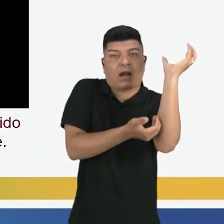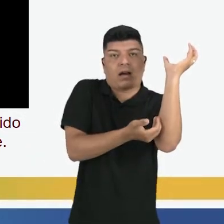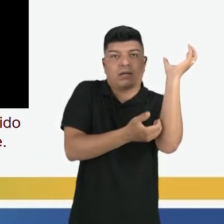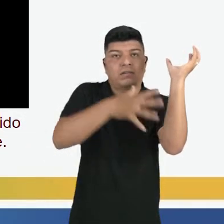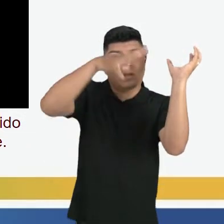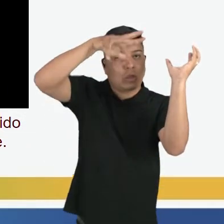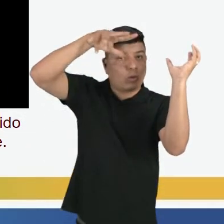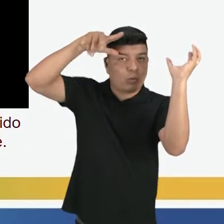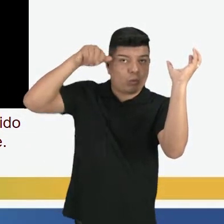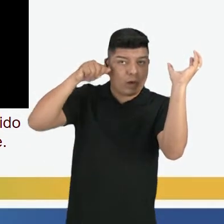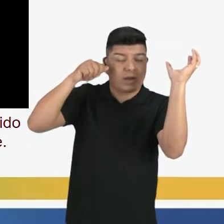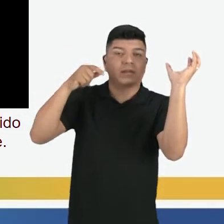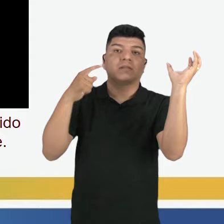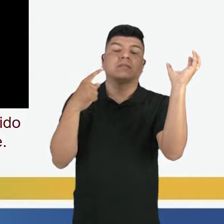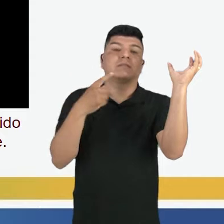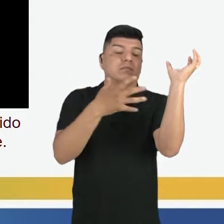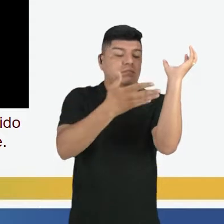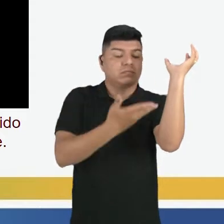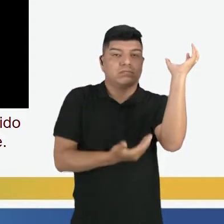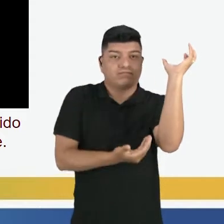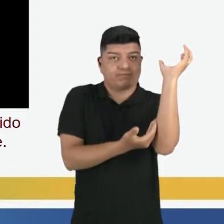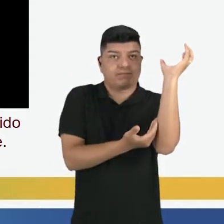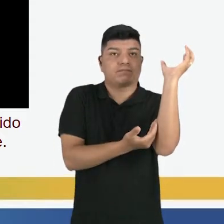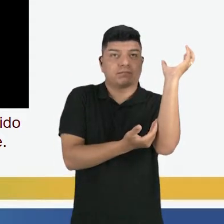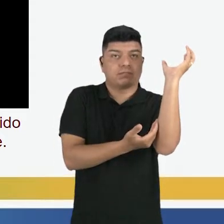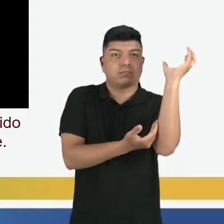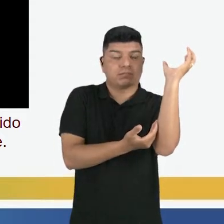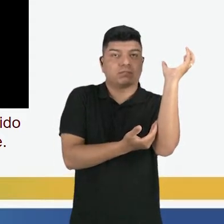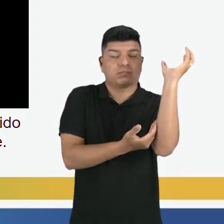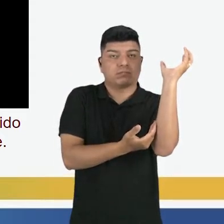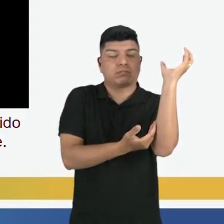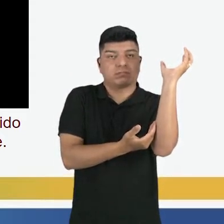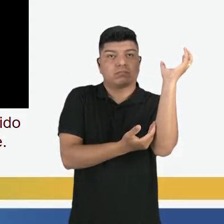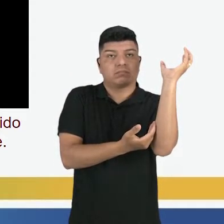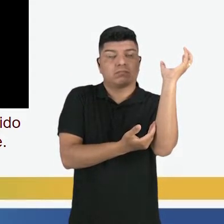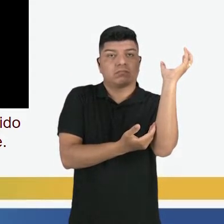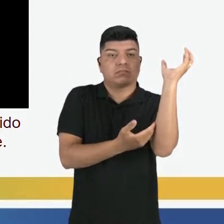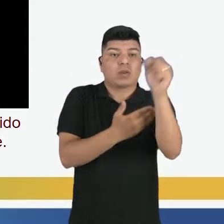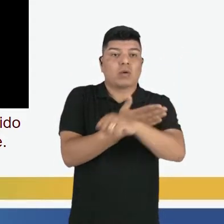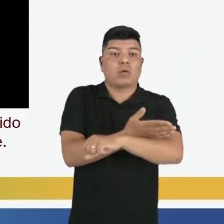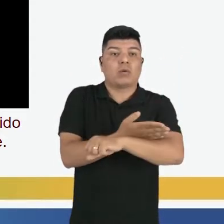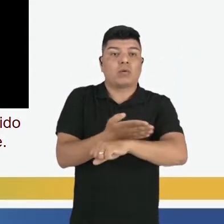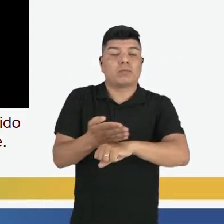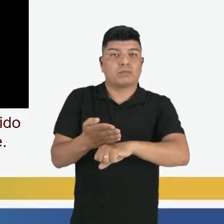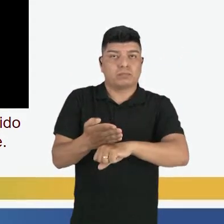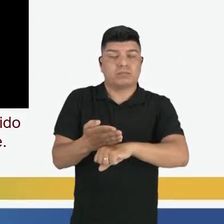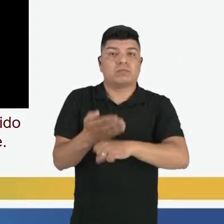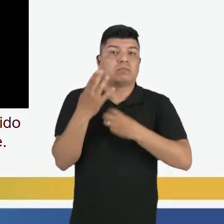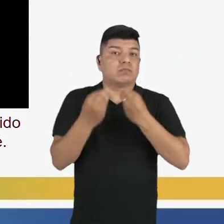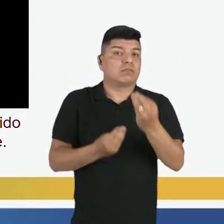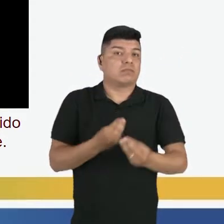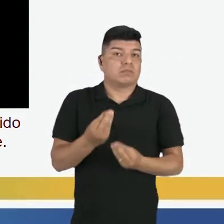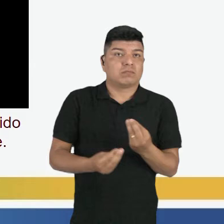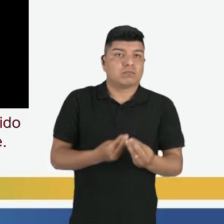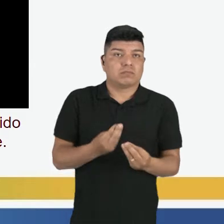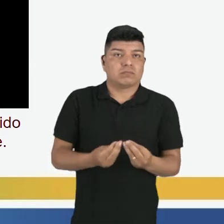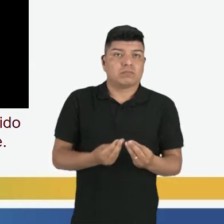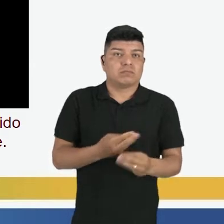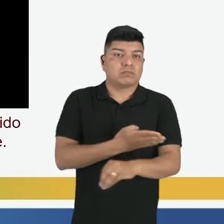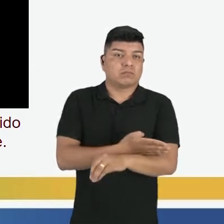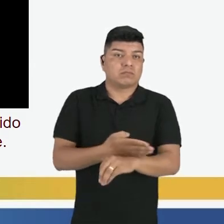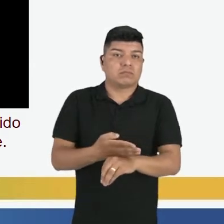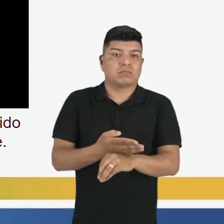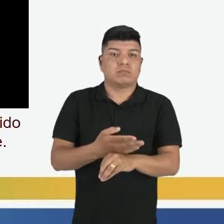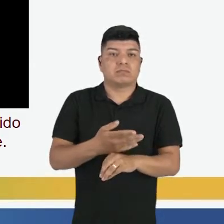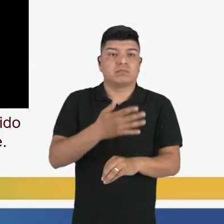Acre. Por que isso aí? Porque aí está embutido costumes, a forma, os hábitos